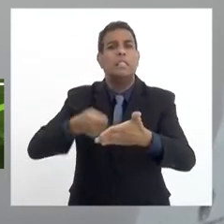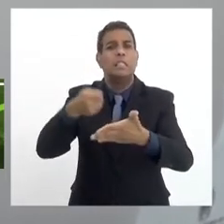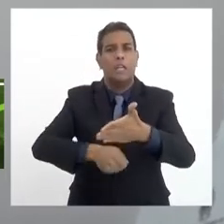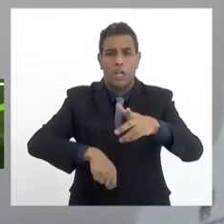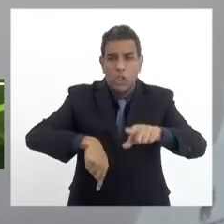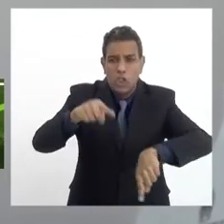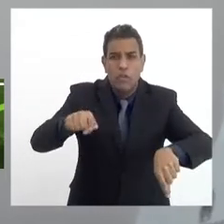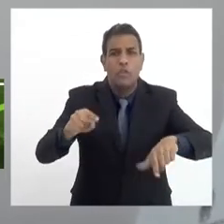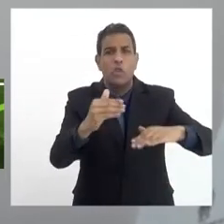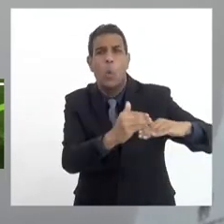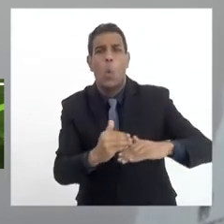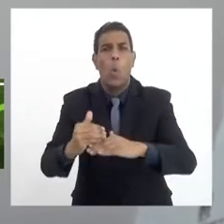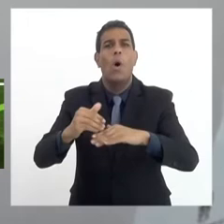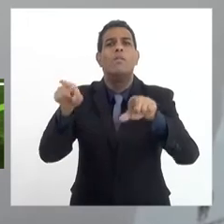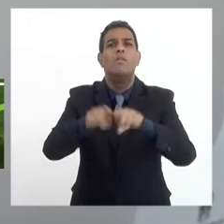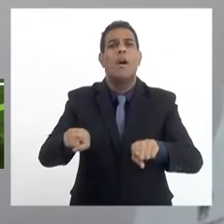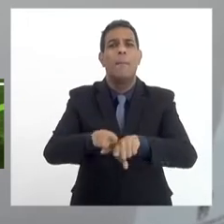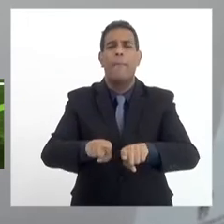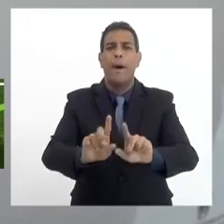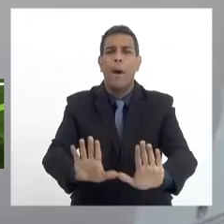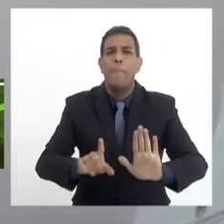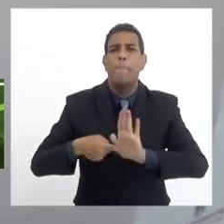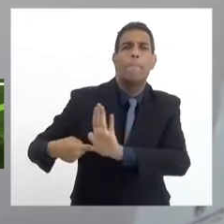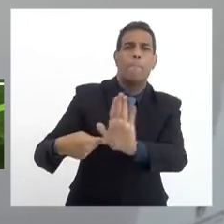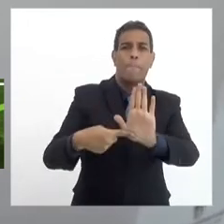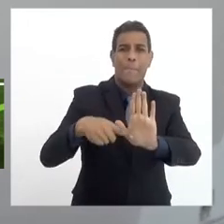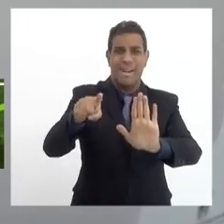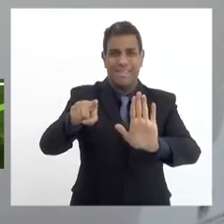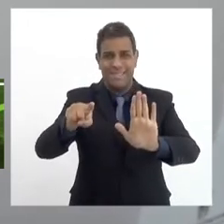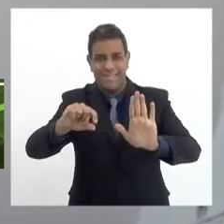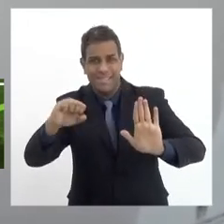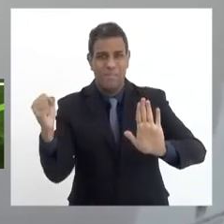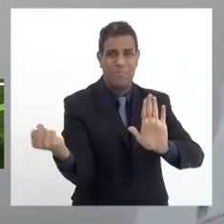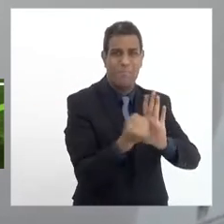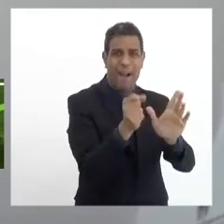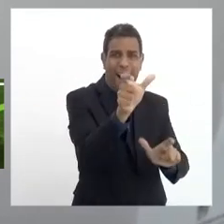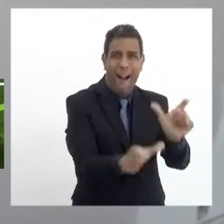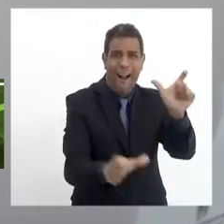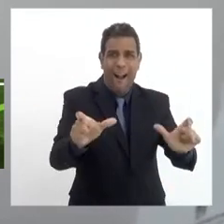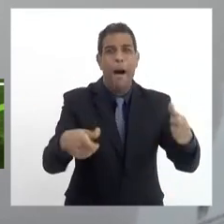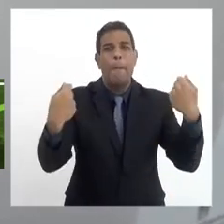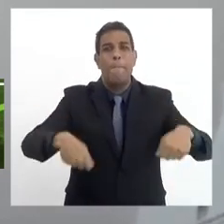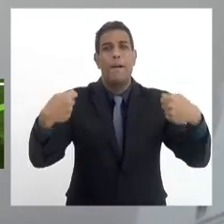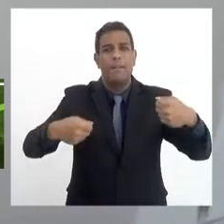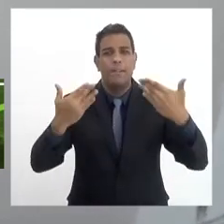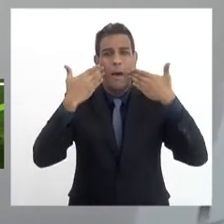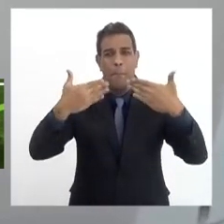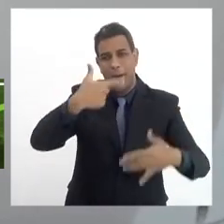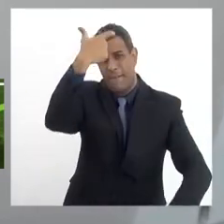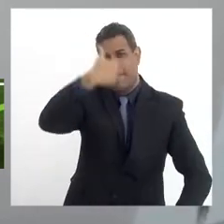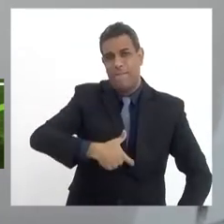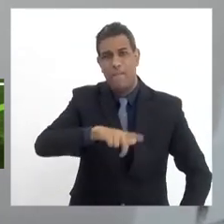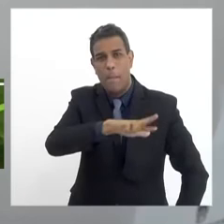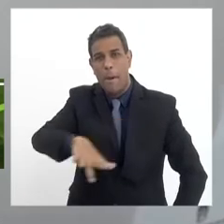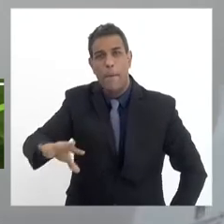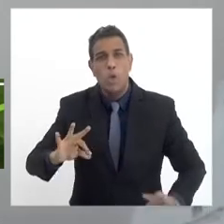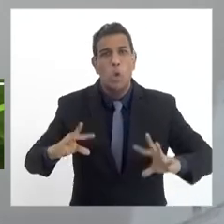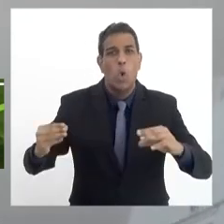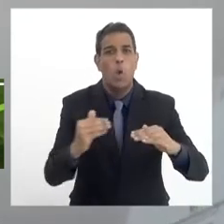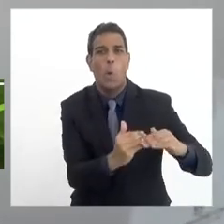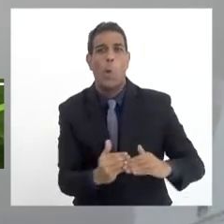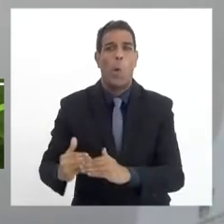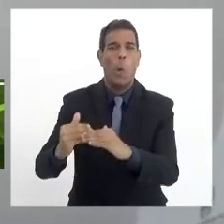diferença quando a igualdade descaracteriza. Portanto, essas marcas de distinção têm que ser reafirmadas, mas não devem ser fator de